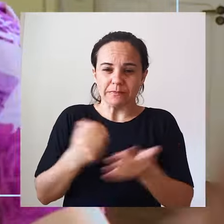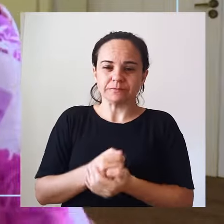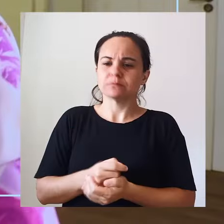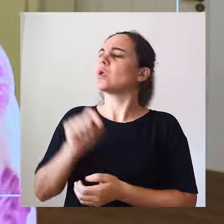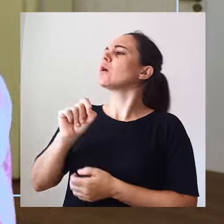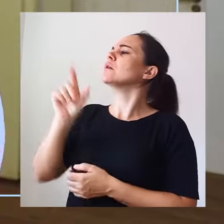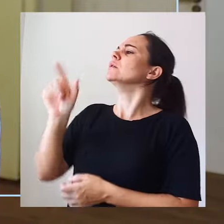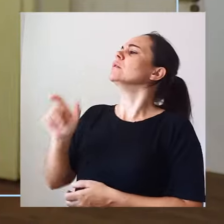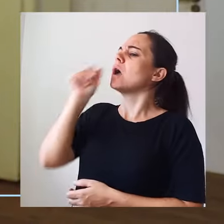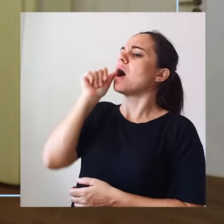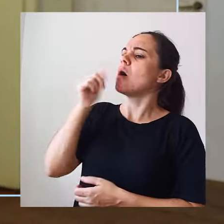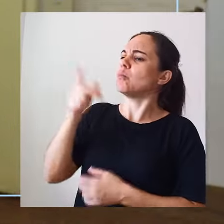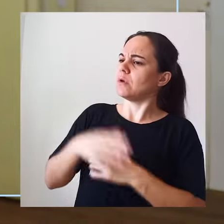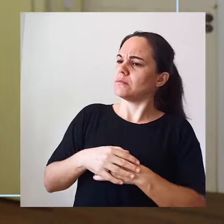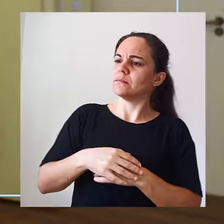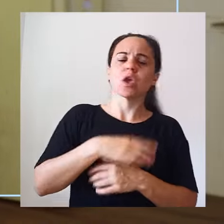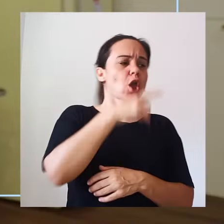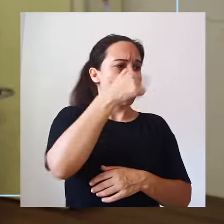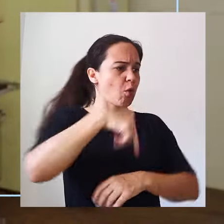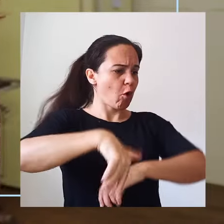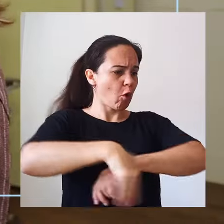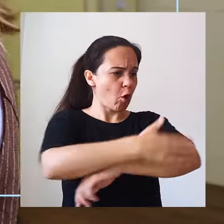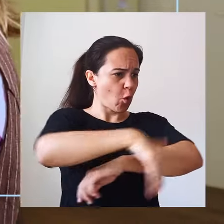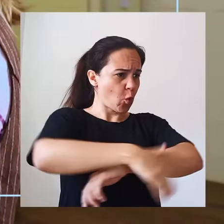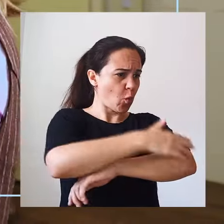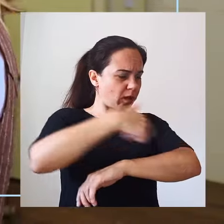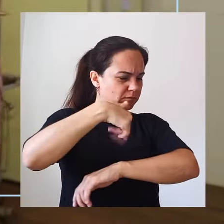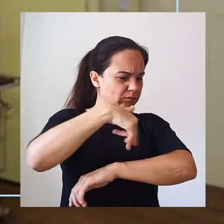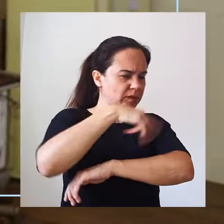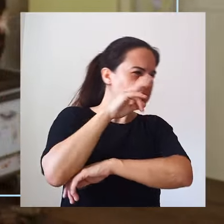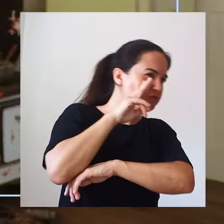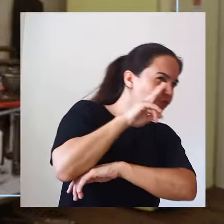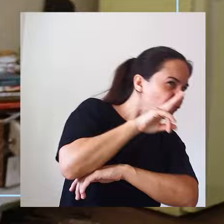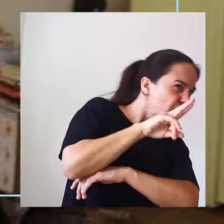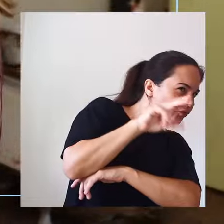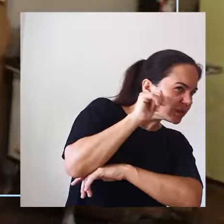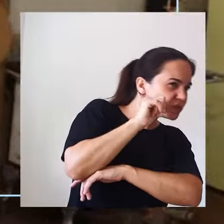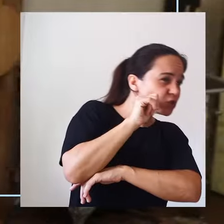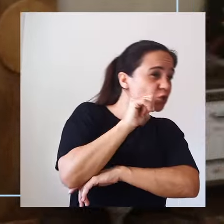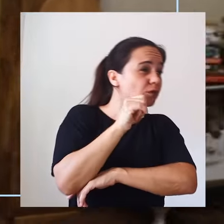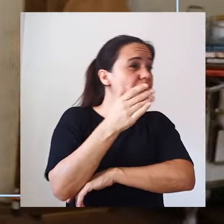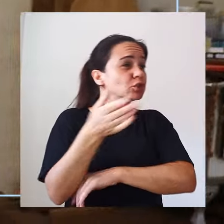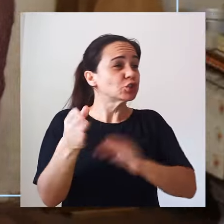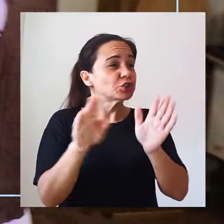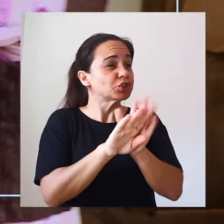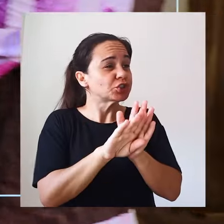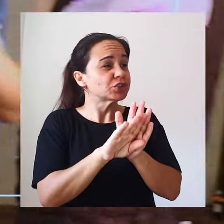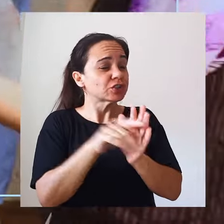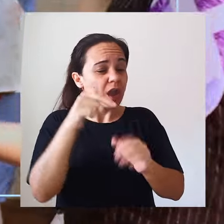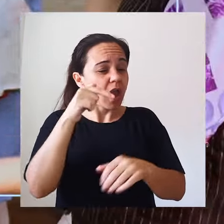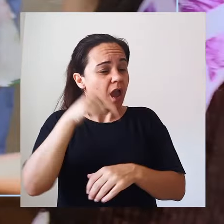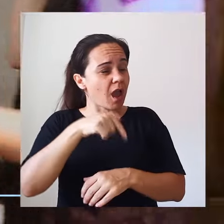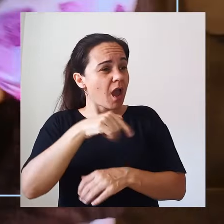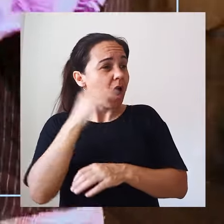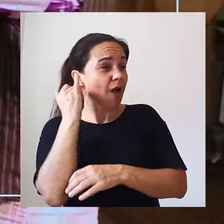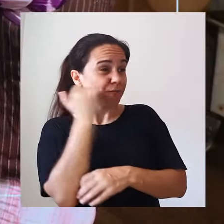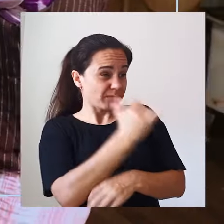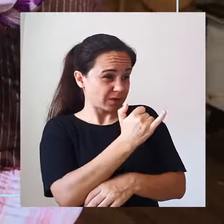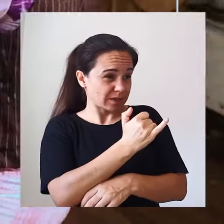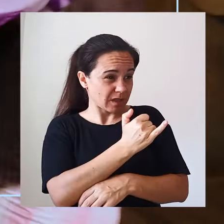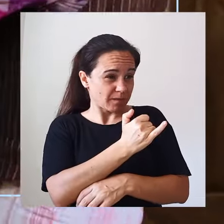mulher que passava na rua e vi a senhora. Então vim aqui lhe avisar-lhe que o seu